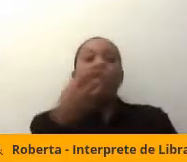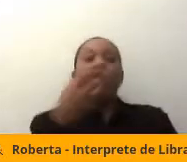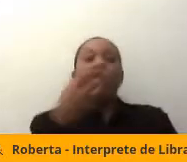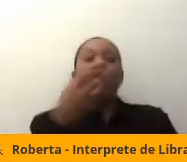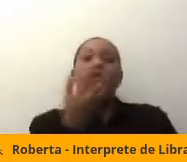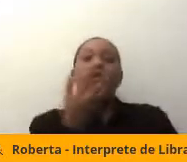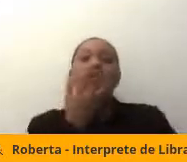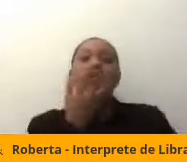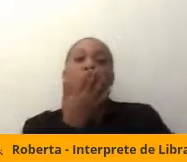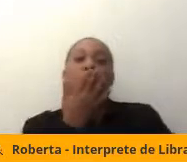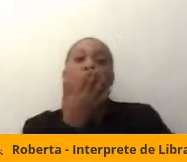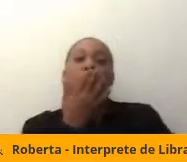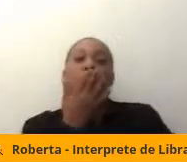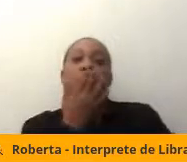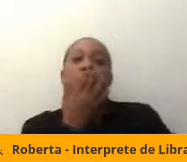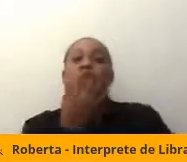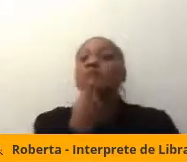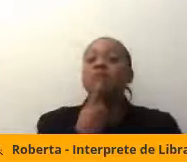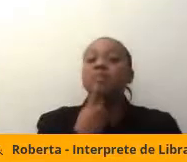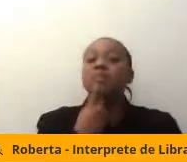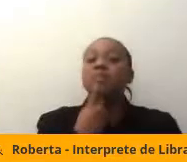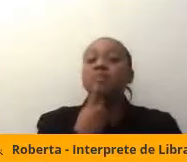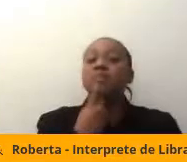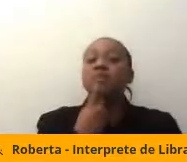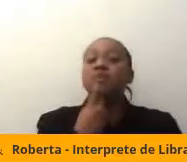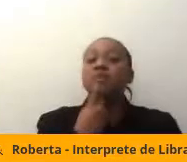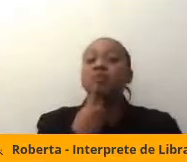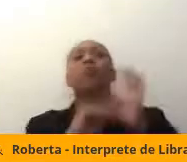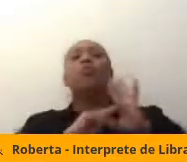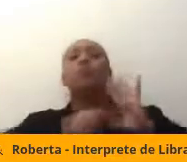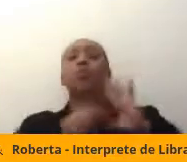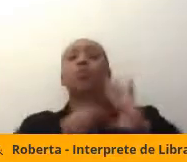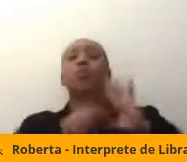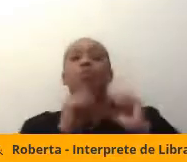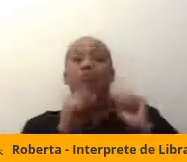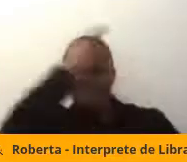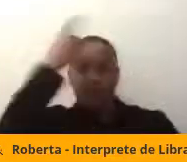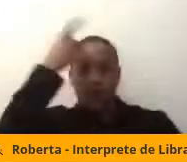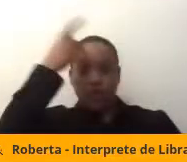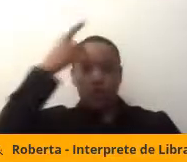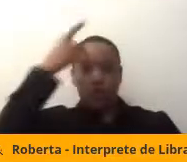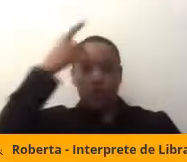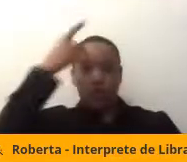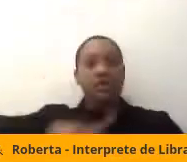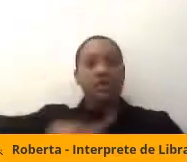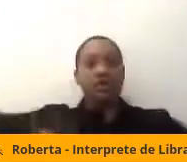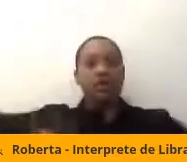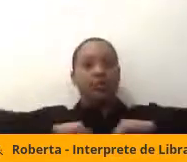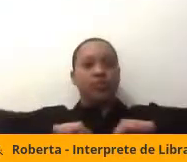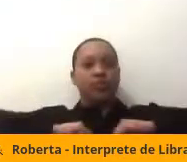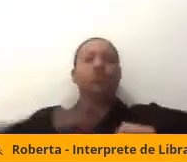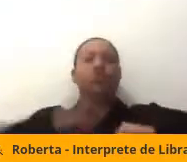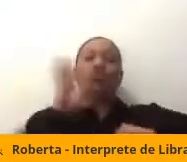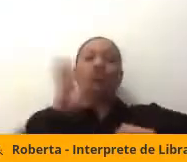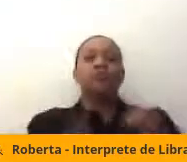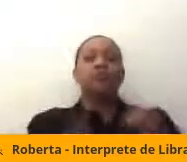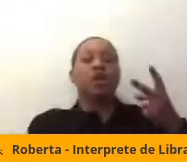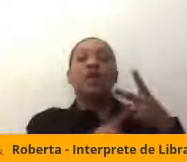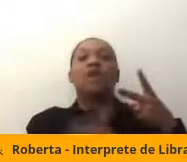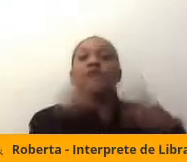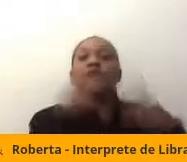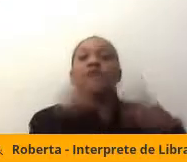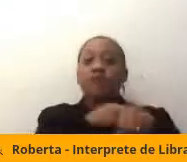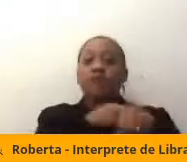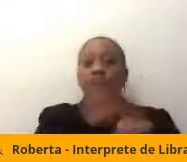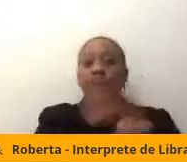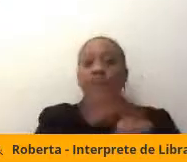pessoas infectadas. As bolinhas verdes querem dizer pessoas suscetíveis. As bolinhas azuis, pessoas